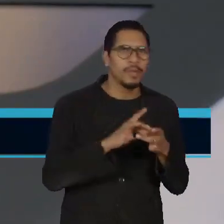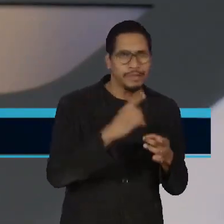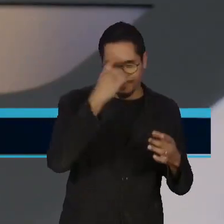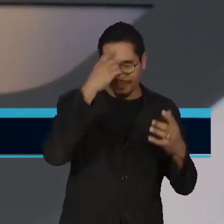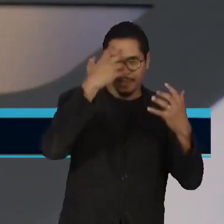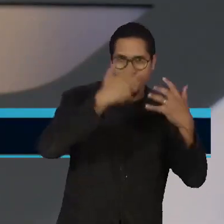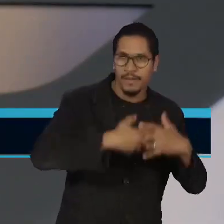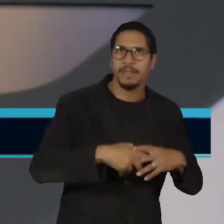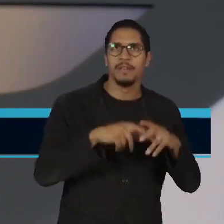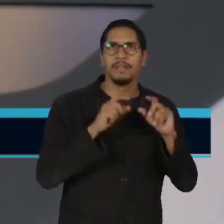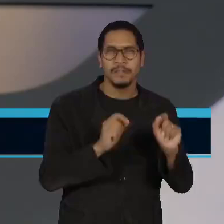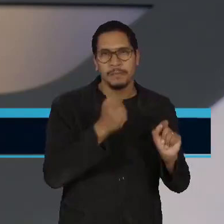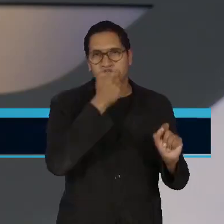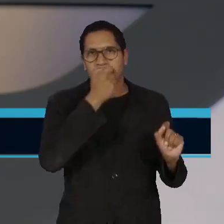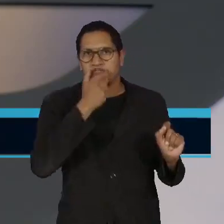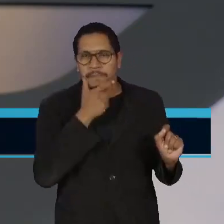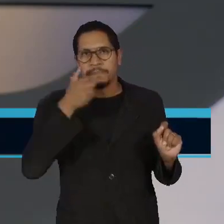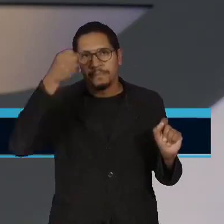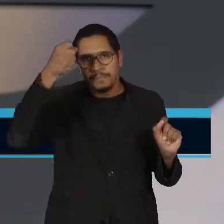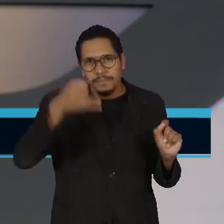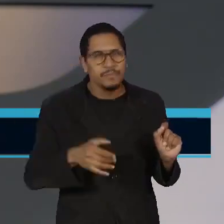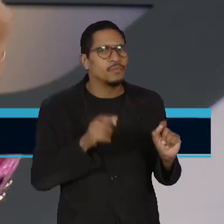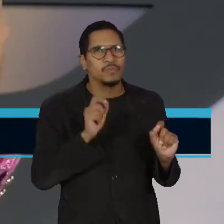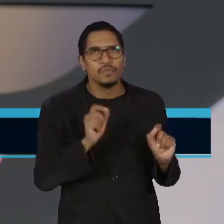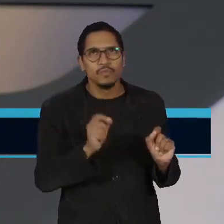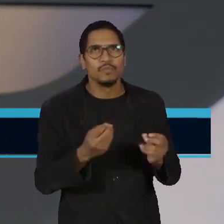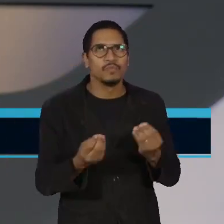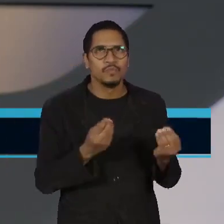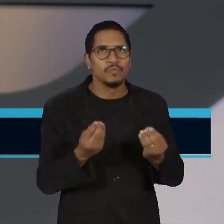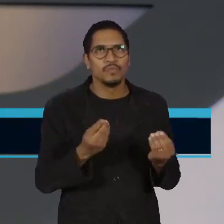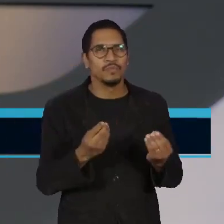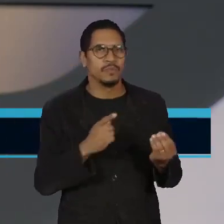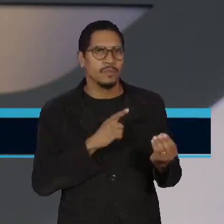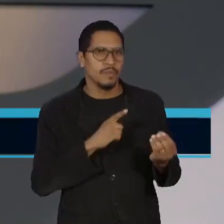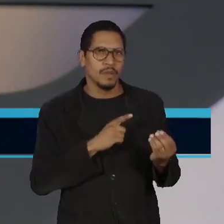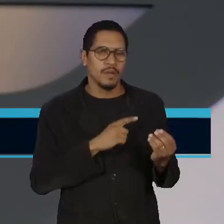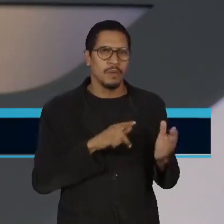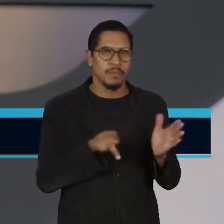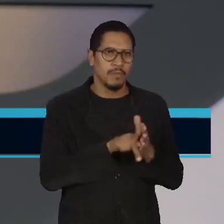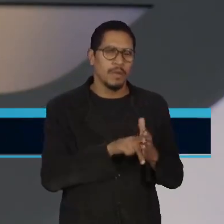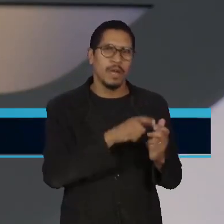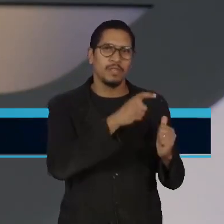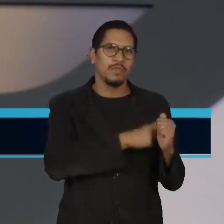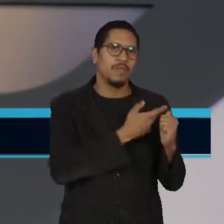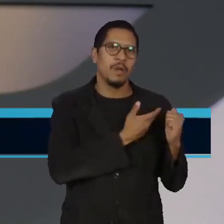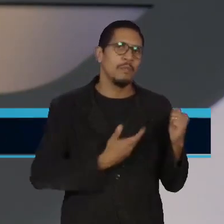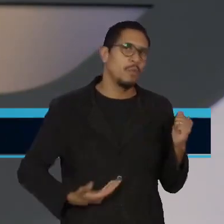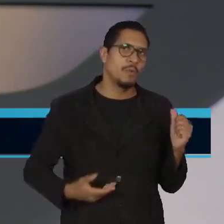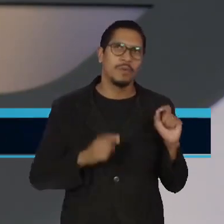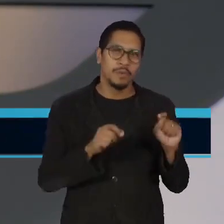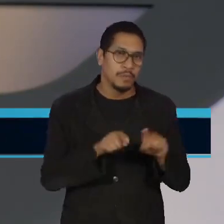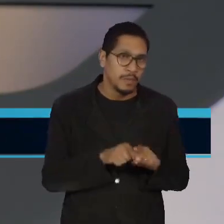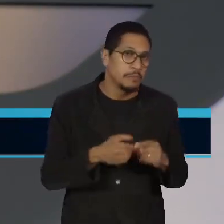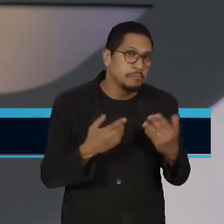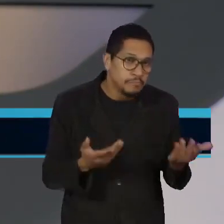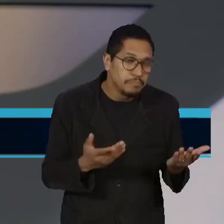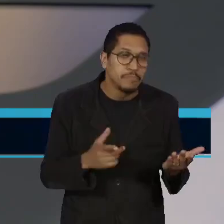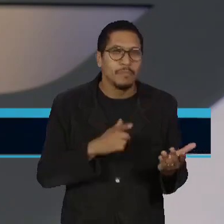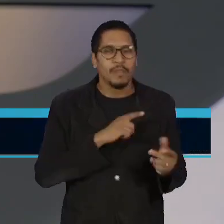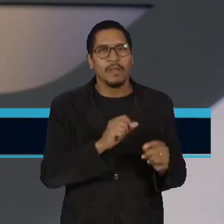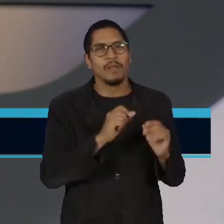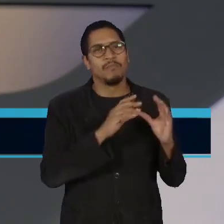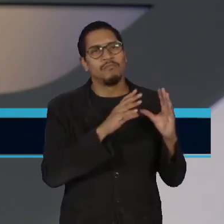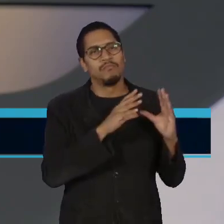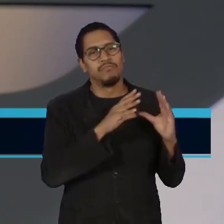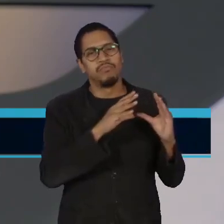reflexão próxima do que o Sakamoto falava, Karen, conecta um pouco com o debate da dívida pública. O que se espera de uma dívida é que, ao final,